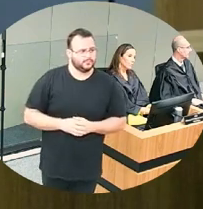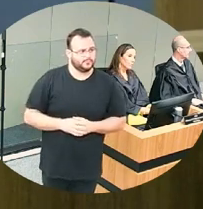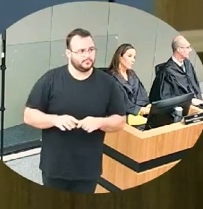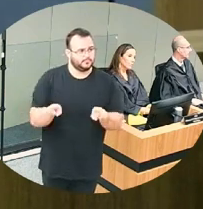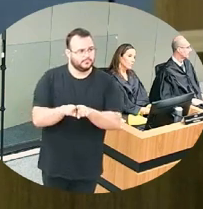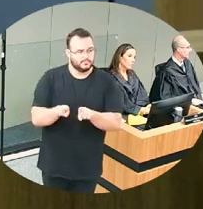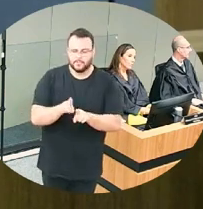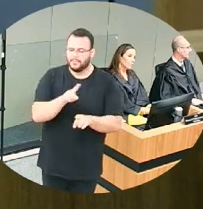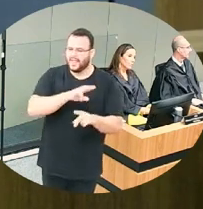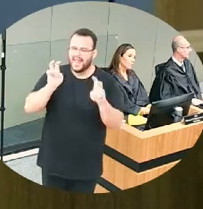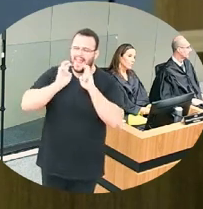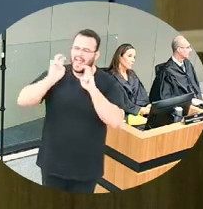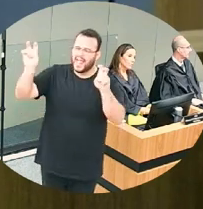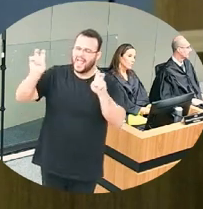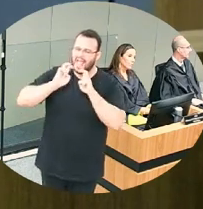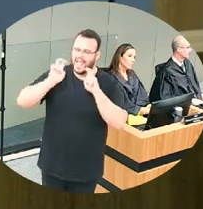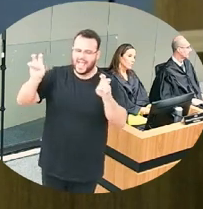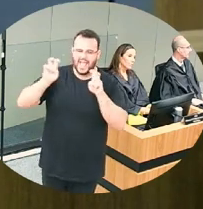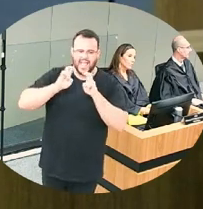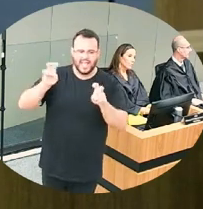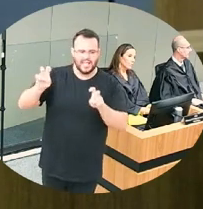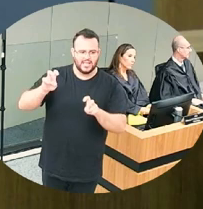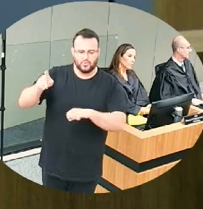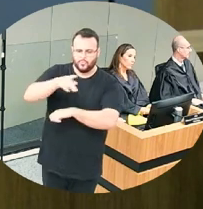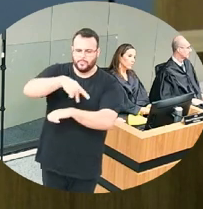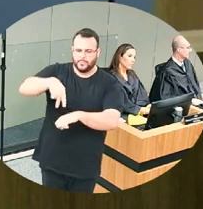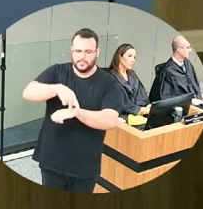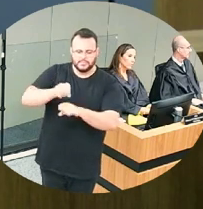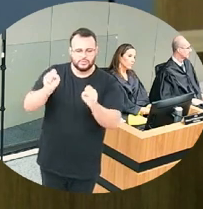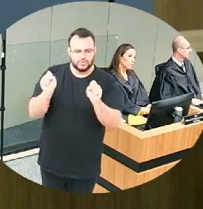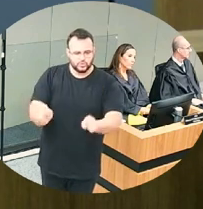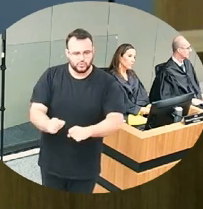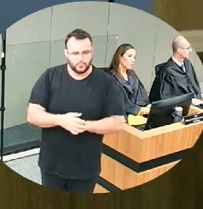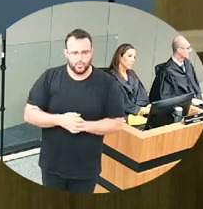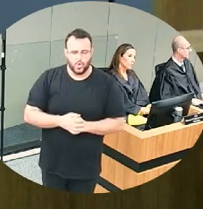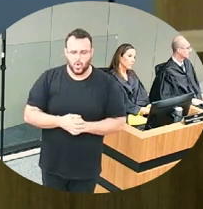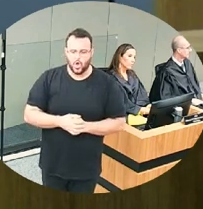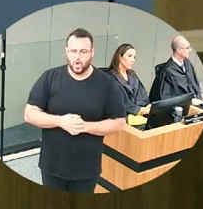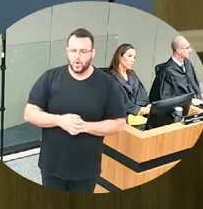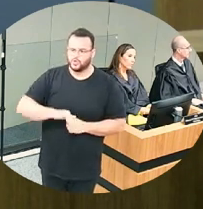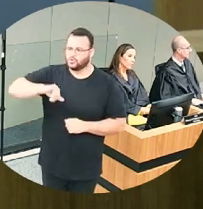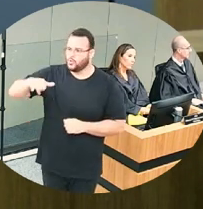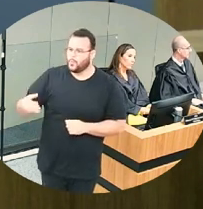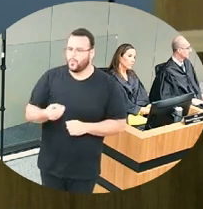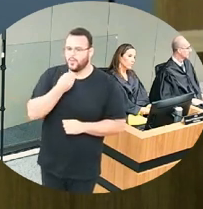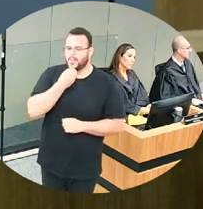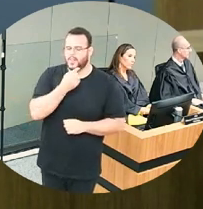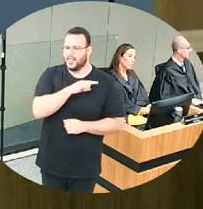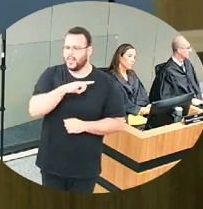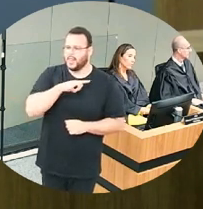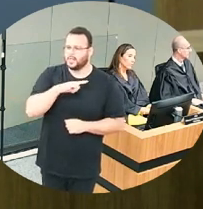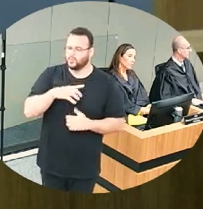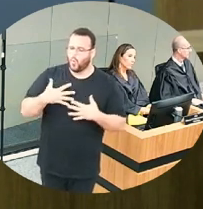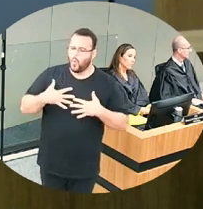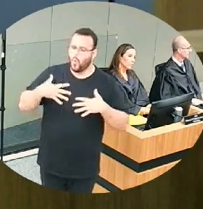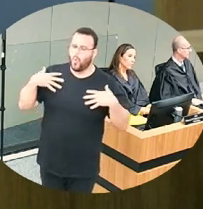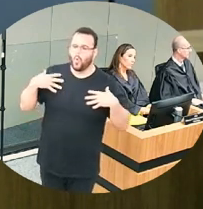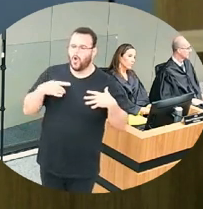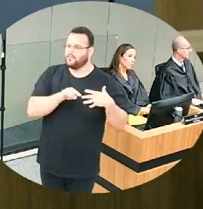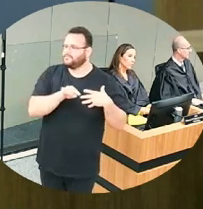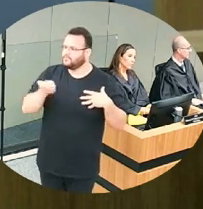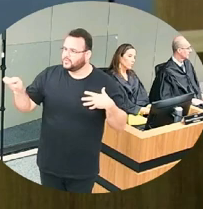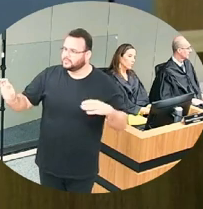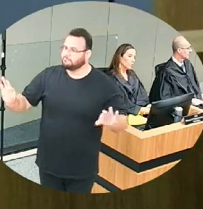e que posso gritar aos quatro cantos do nosso país em todas as oportunidades que eu tenho do orgulho de